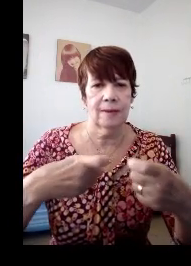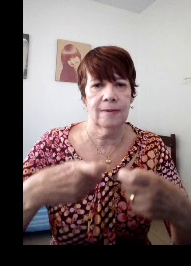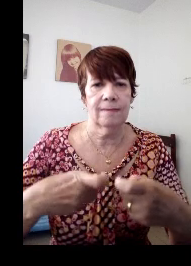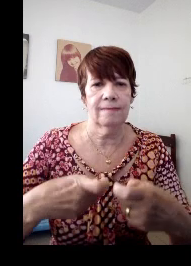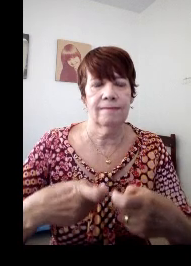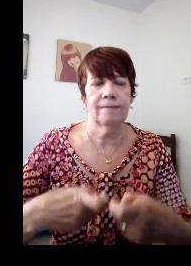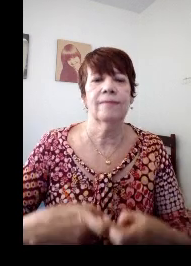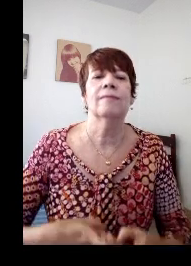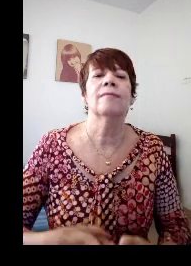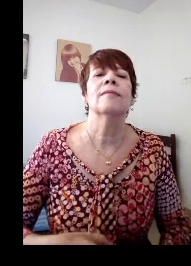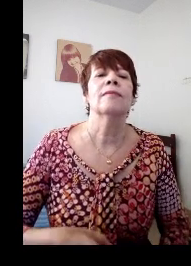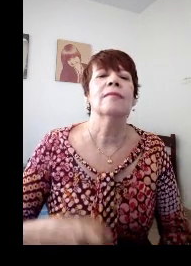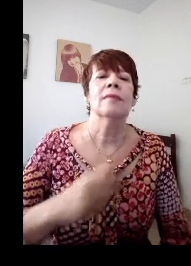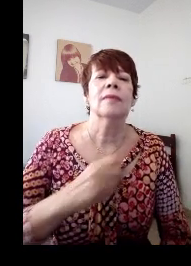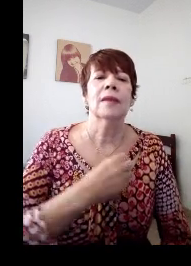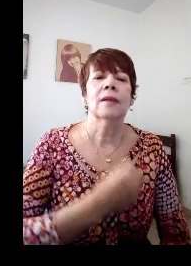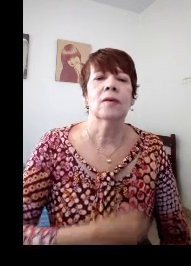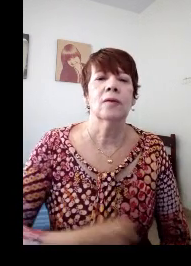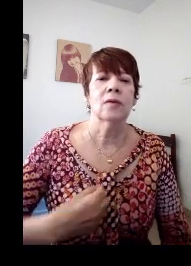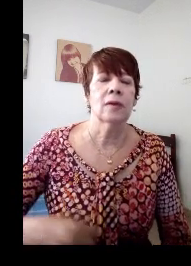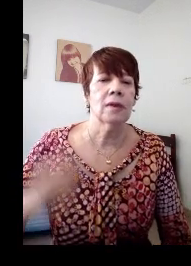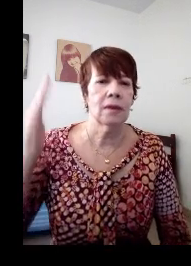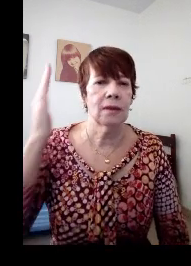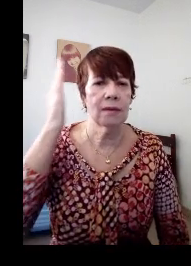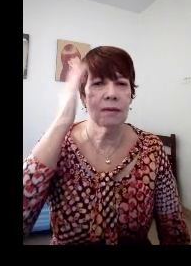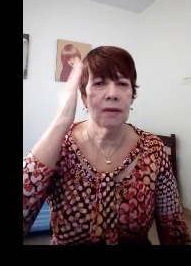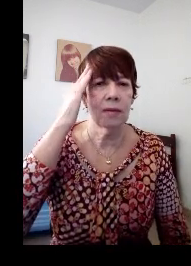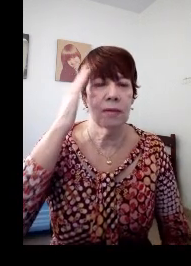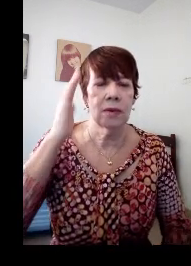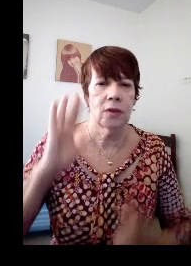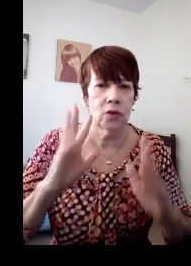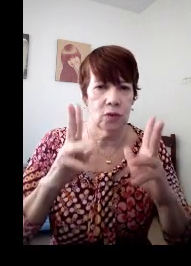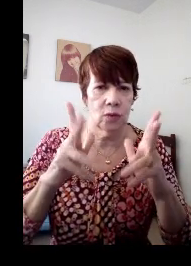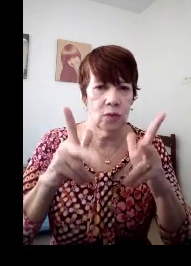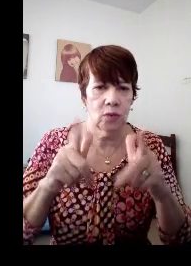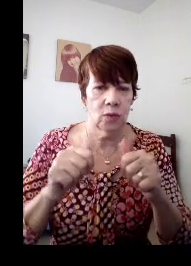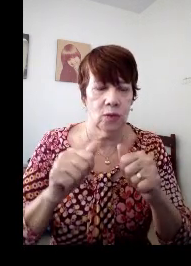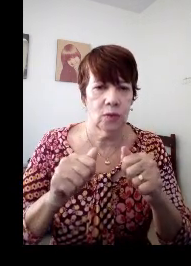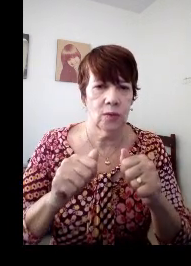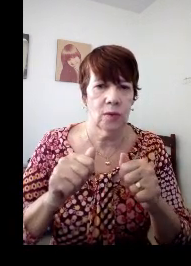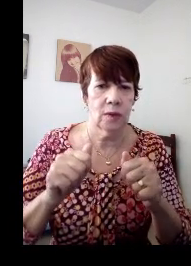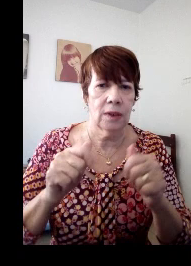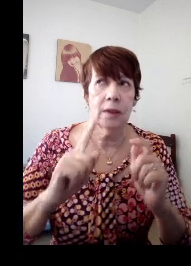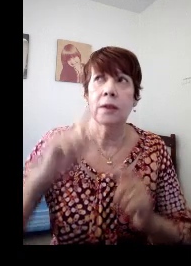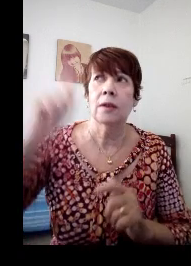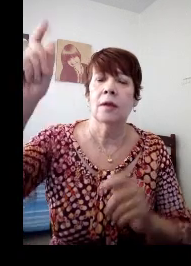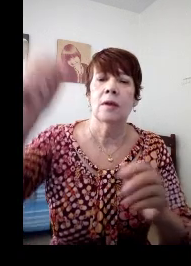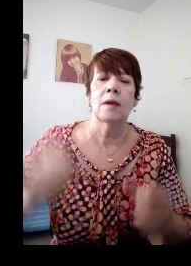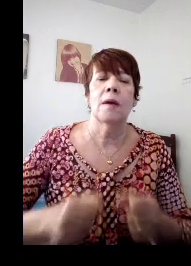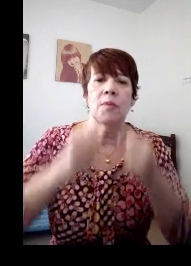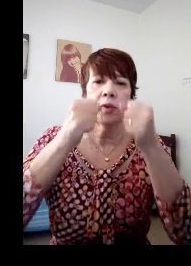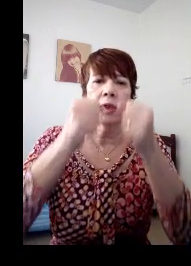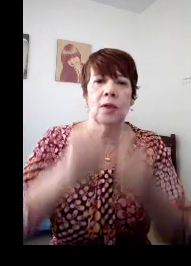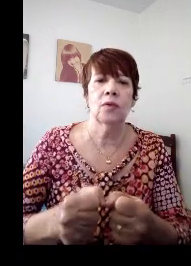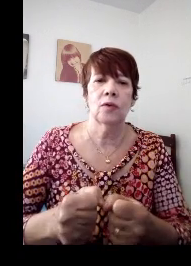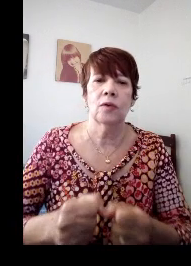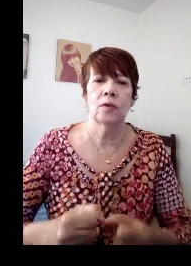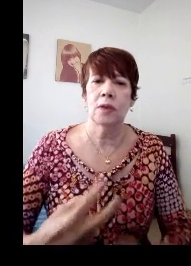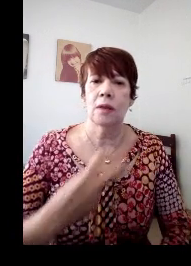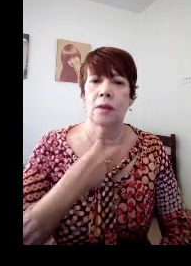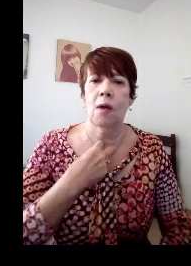E José sabia disso, por isso, ele sabendo que com Deus não se brinca,